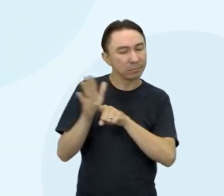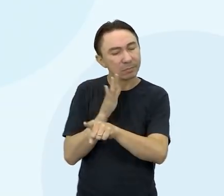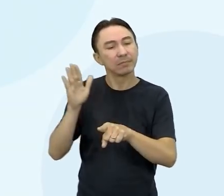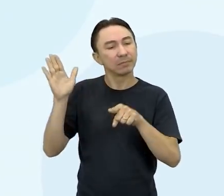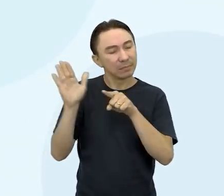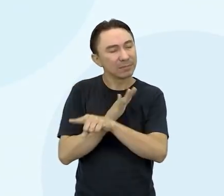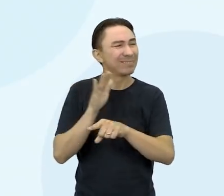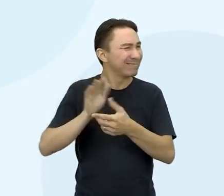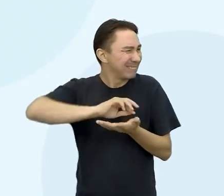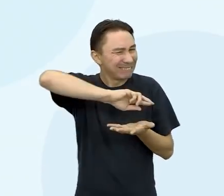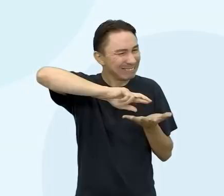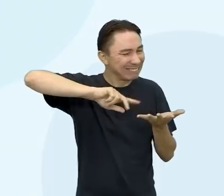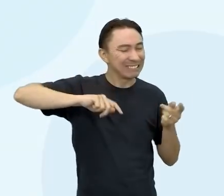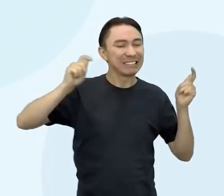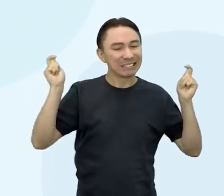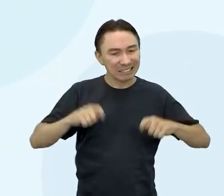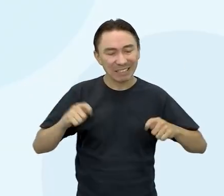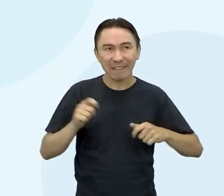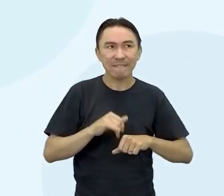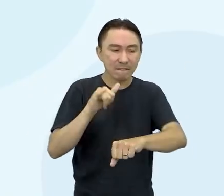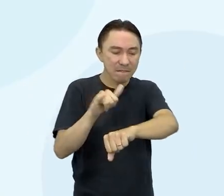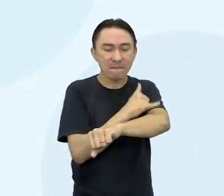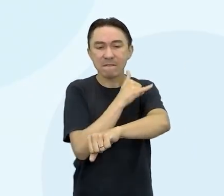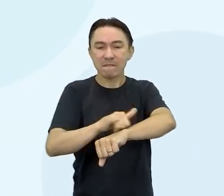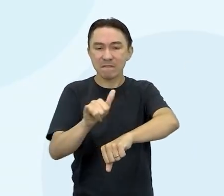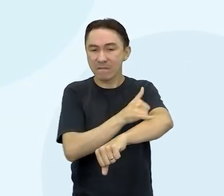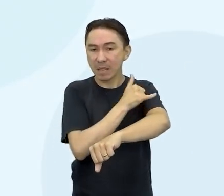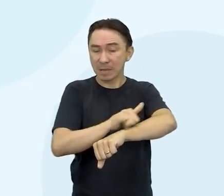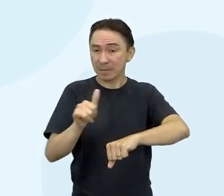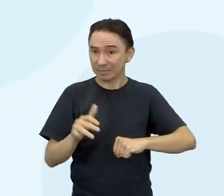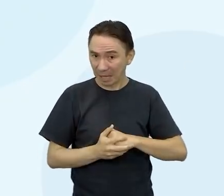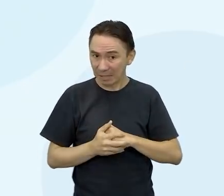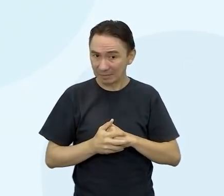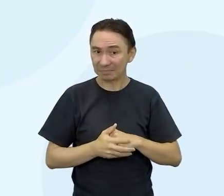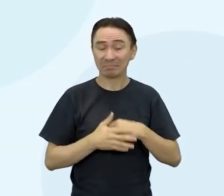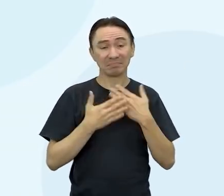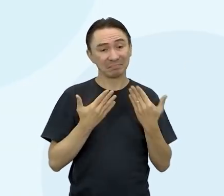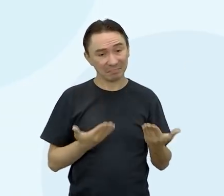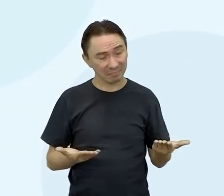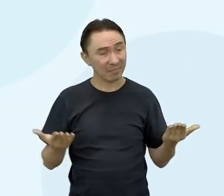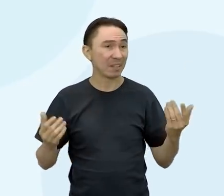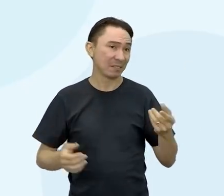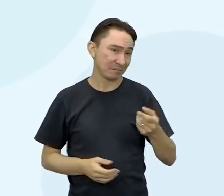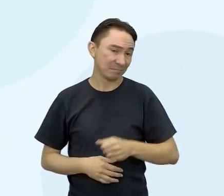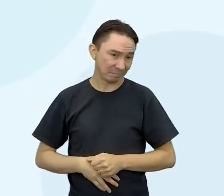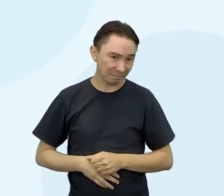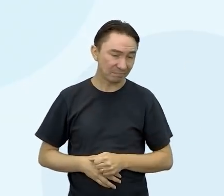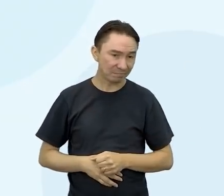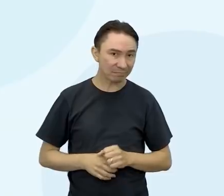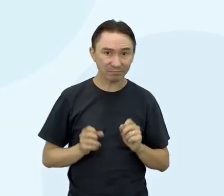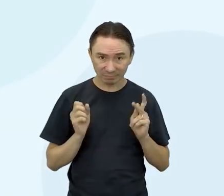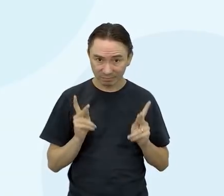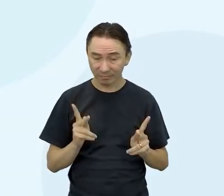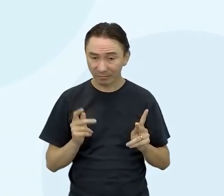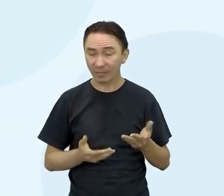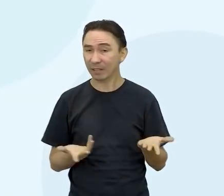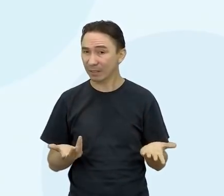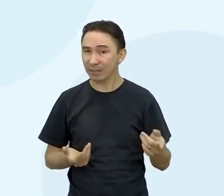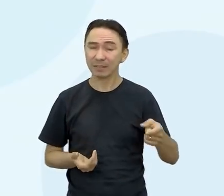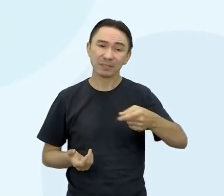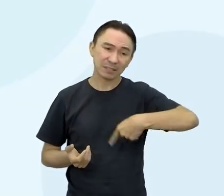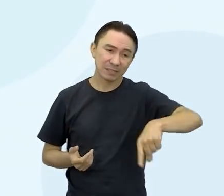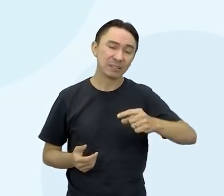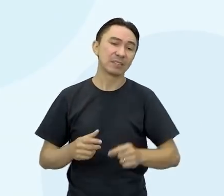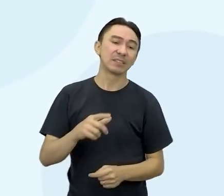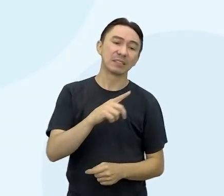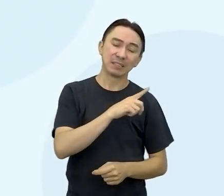pode pensar e eu estou destacando muito esse primeiro caminho, porque é o caminho que a gente vai focar em ciências humanas, né? Porque o segundo caminho, como